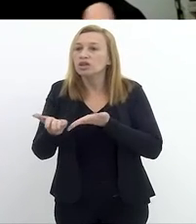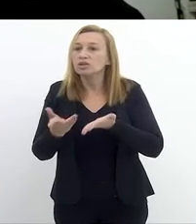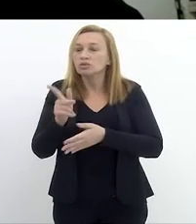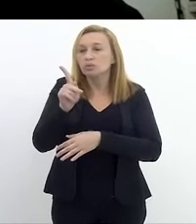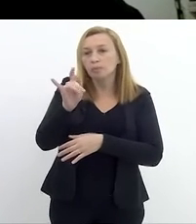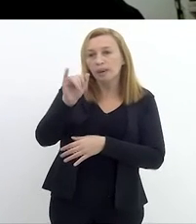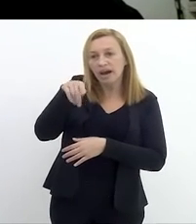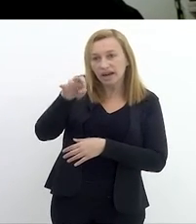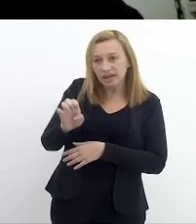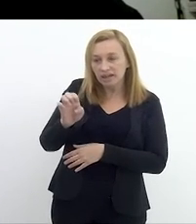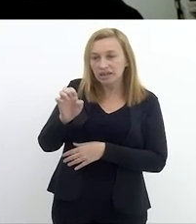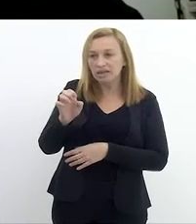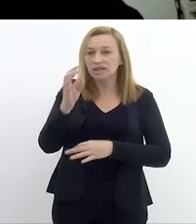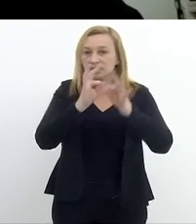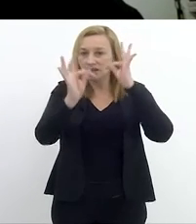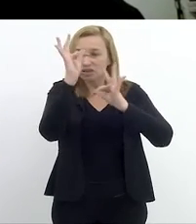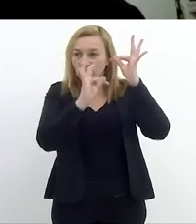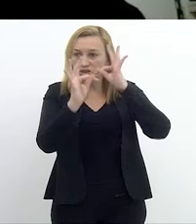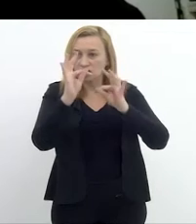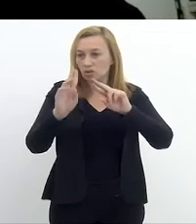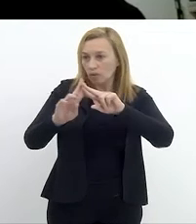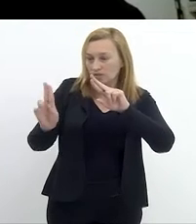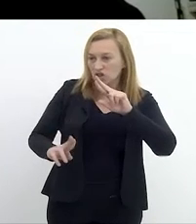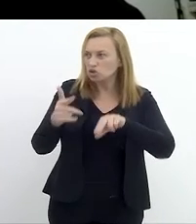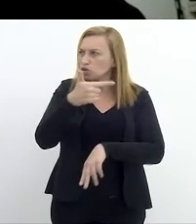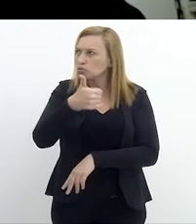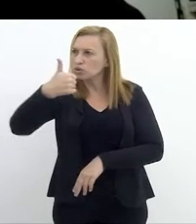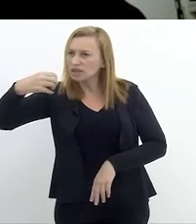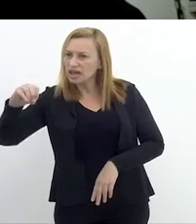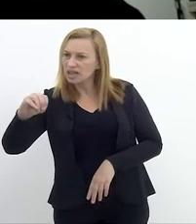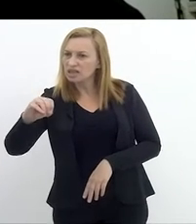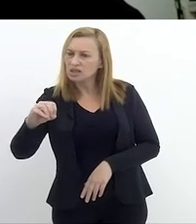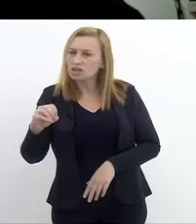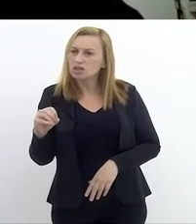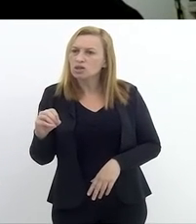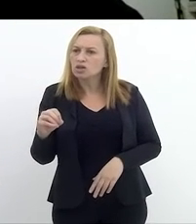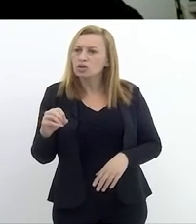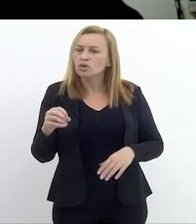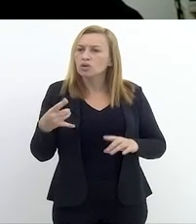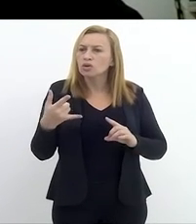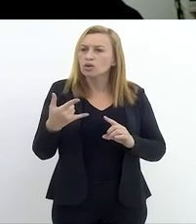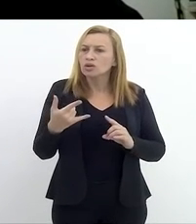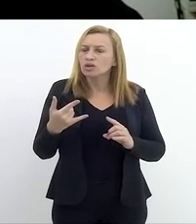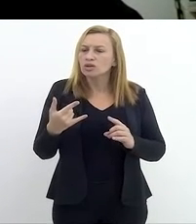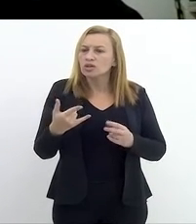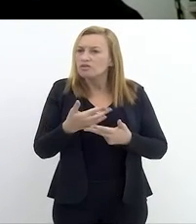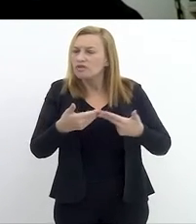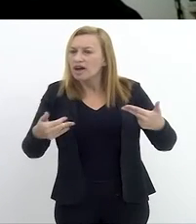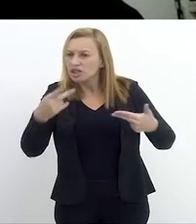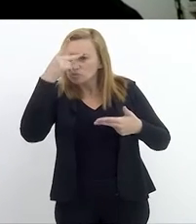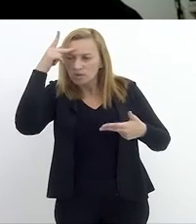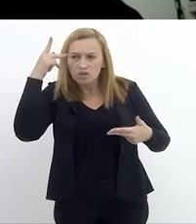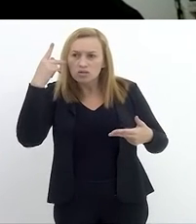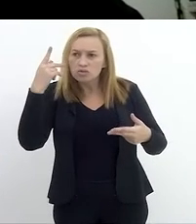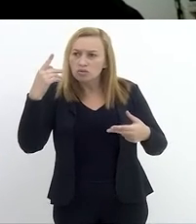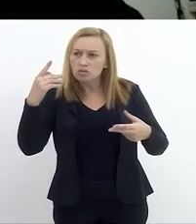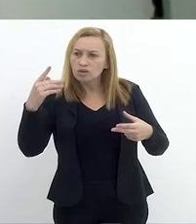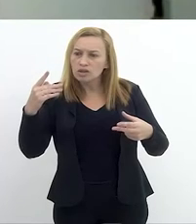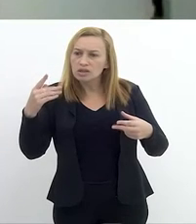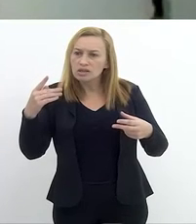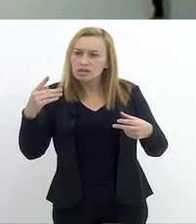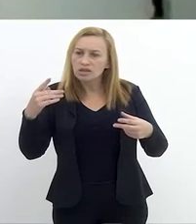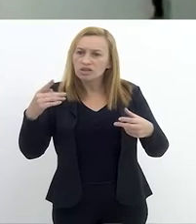em torno de 2010, um pouco depois, de atrair uma dúzia de centros de pesquisa de grandes corporações mundiais,